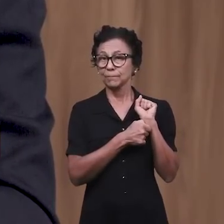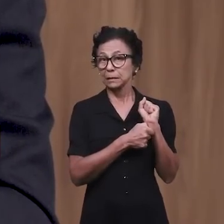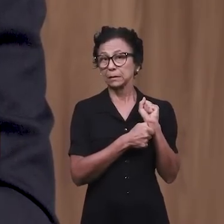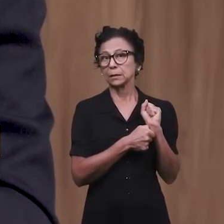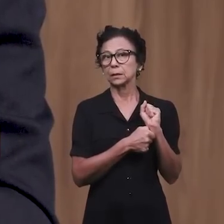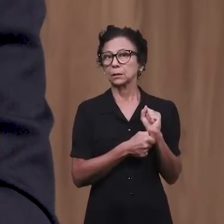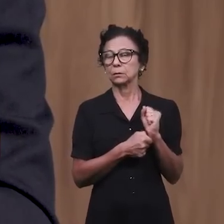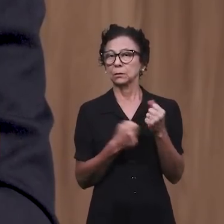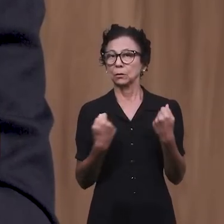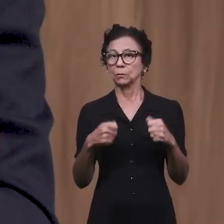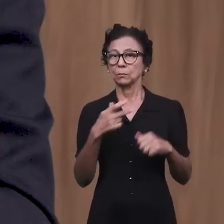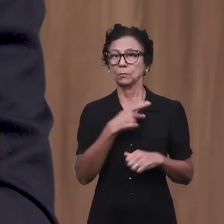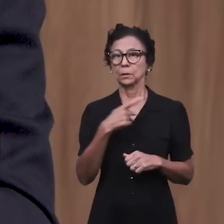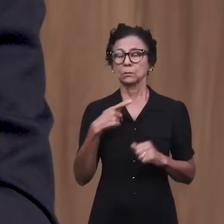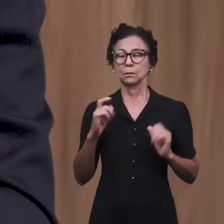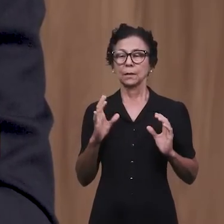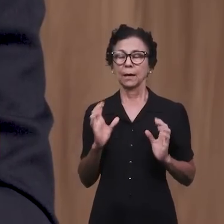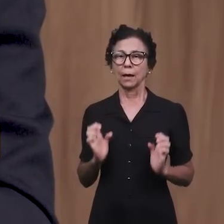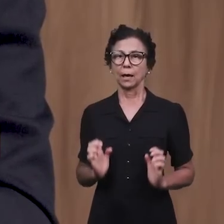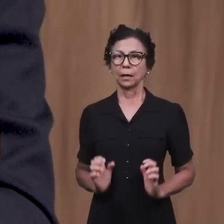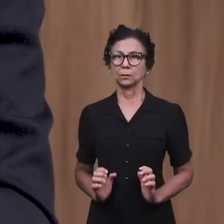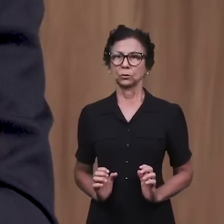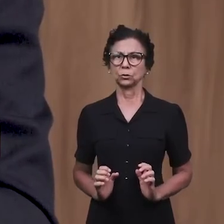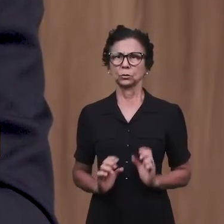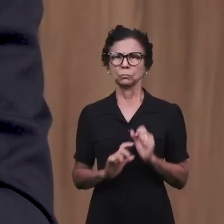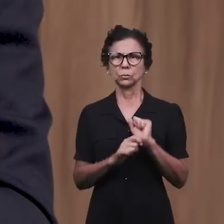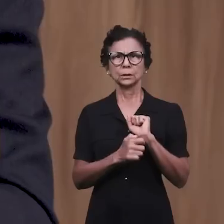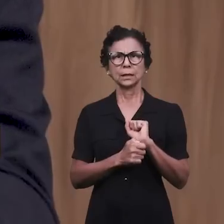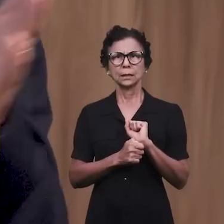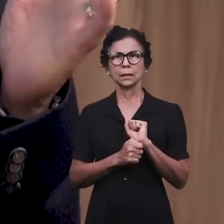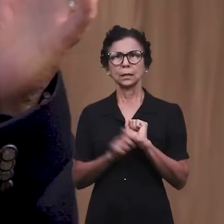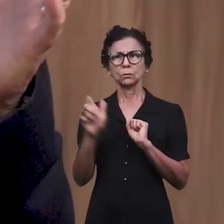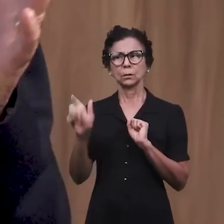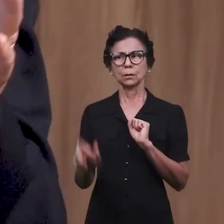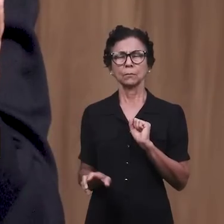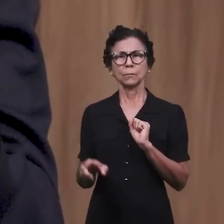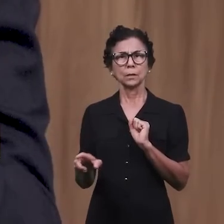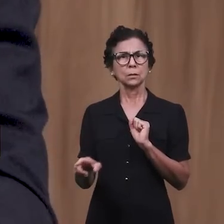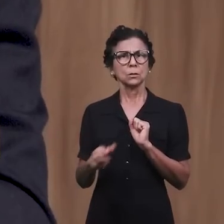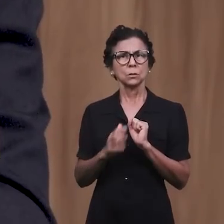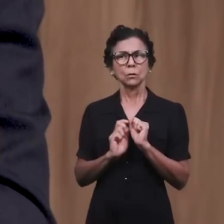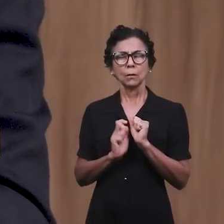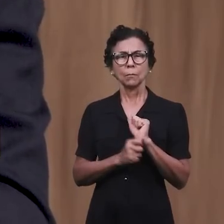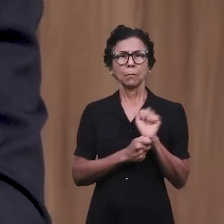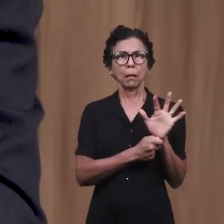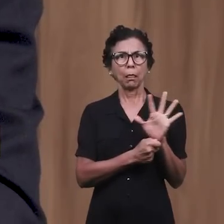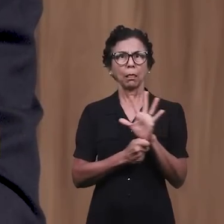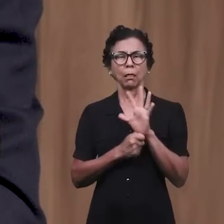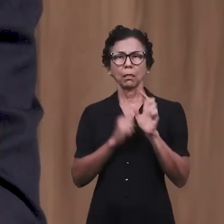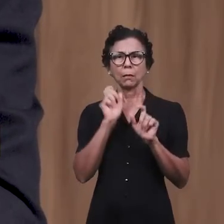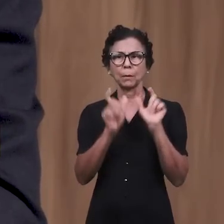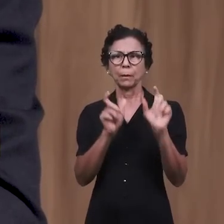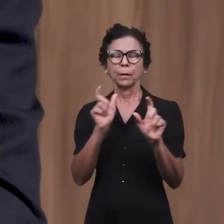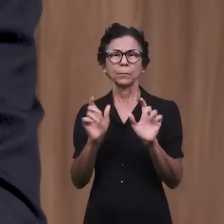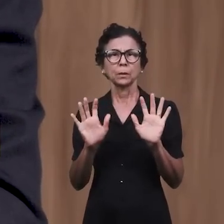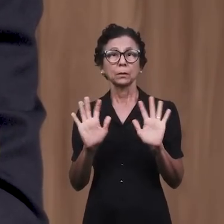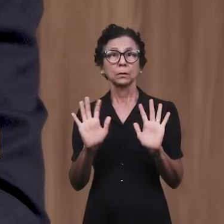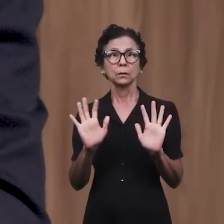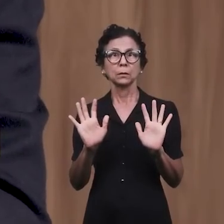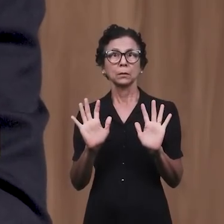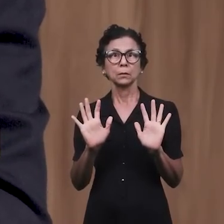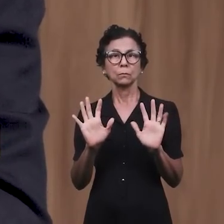ética, ele ser sigiloso, ou seja, não é aquele que conta tudo para todo mundo, não. Ele sabe guardar o